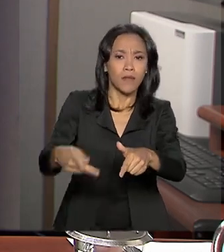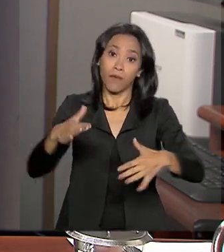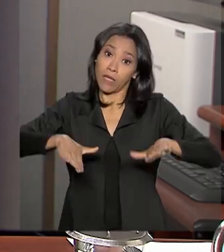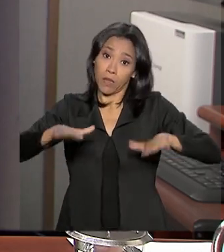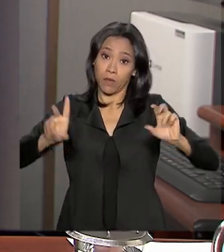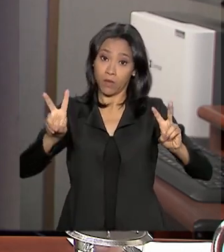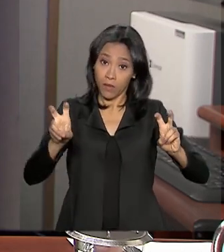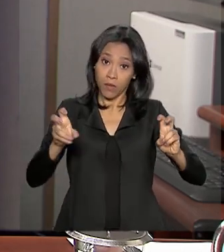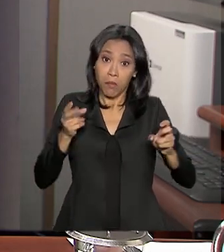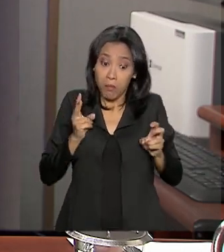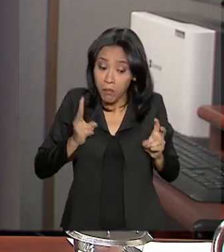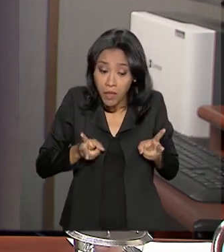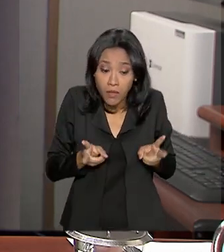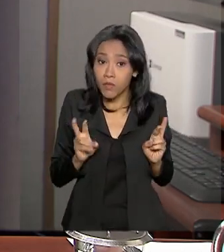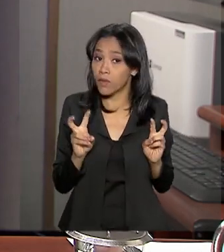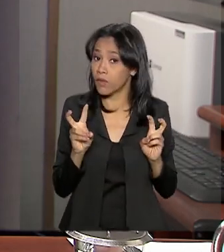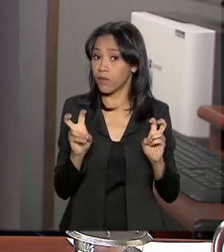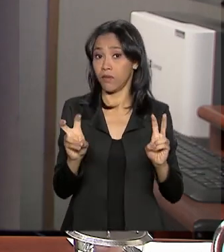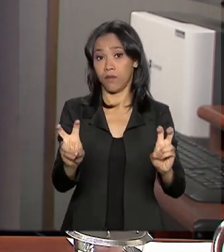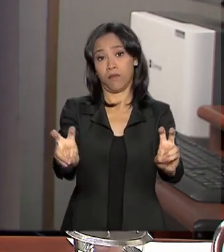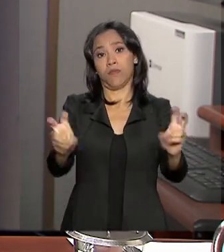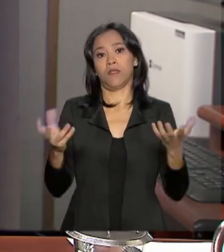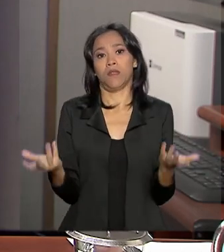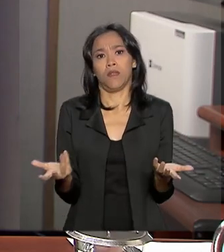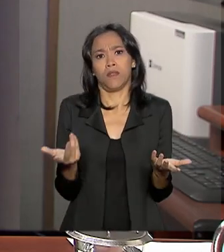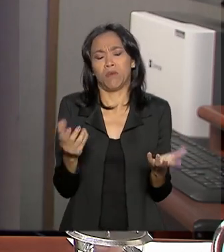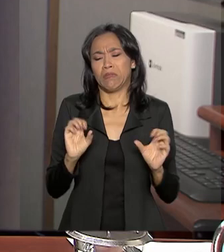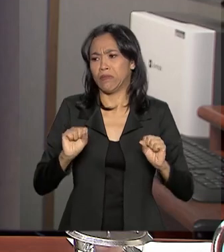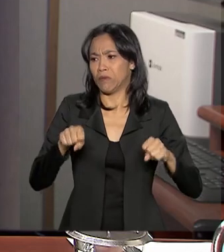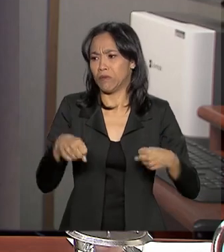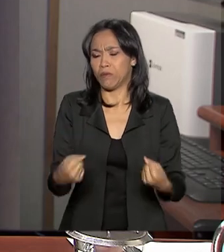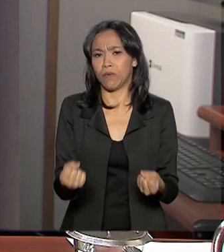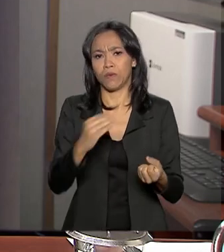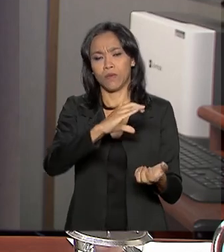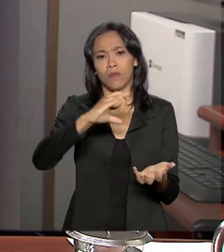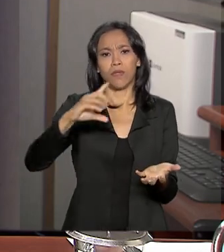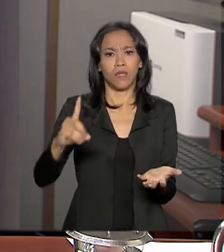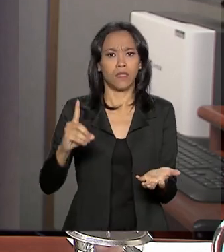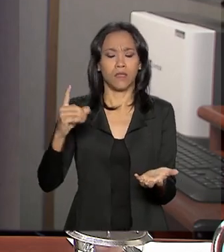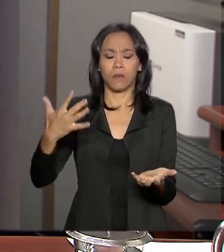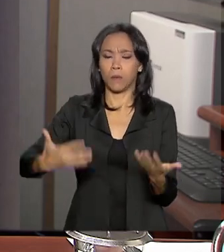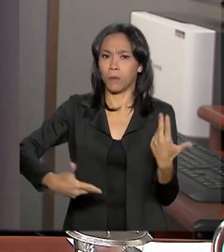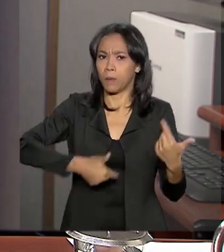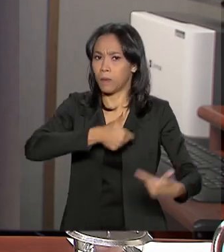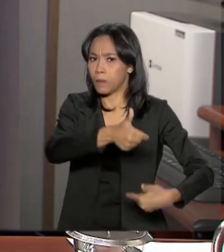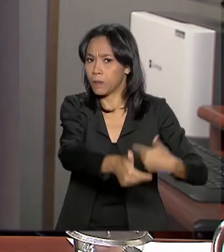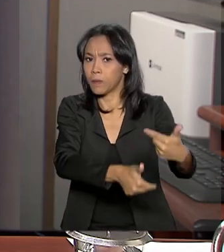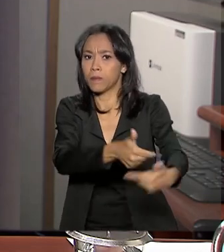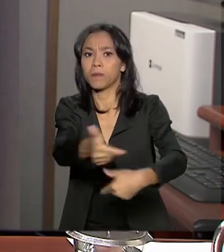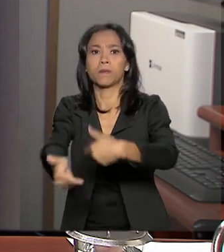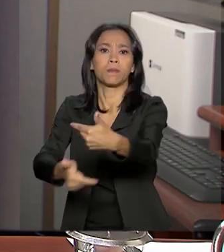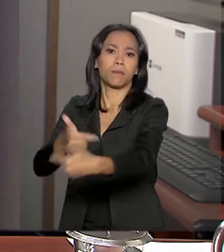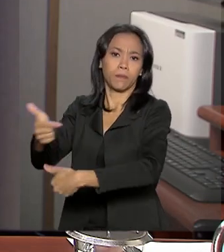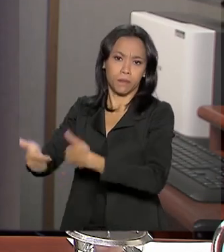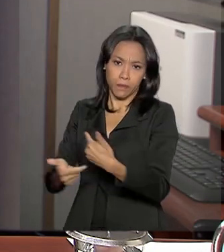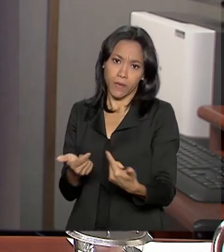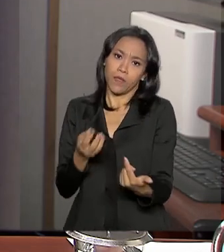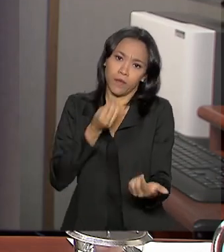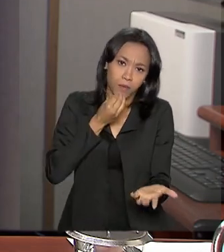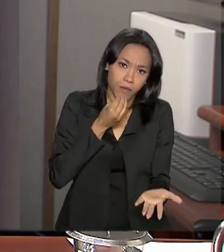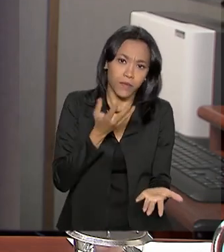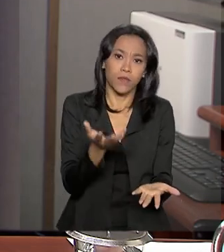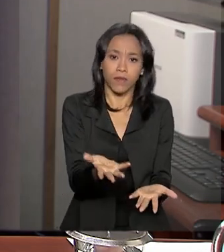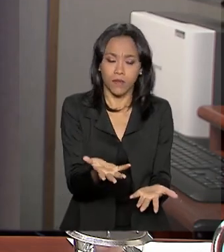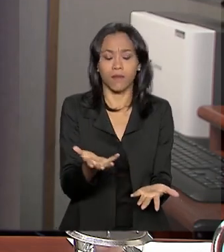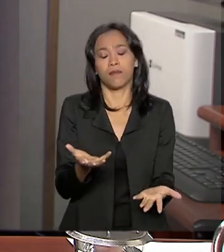matéria. E isso requeria um esforço de coordenação maior. Em determinadas situações, você poderia